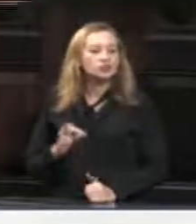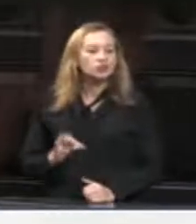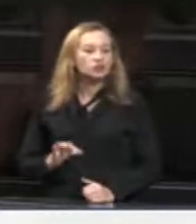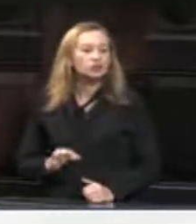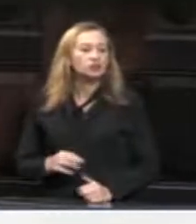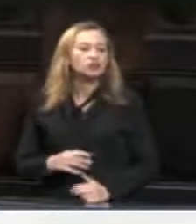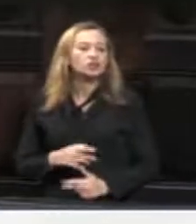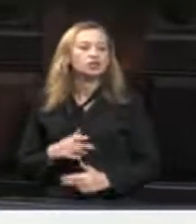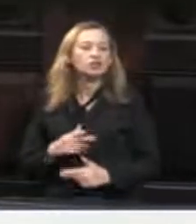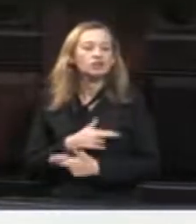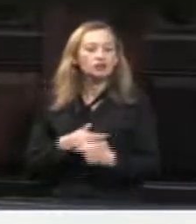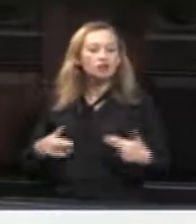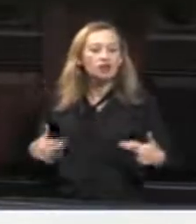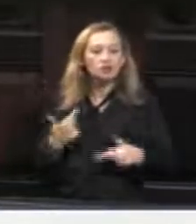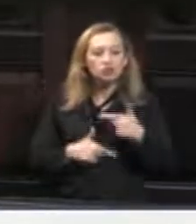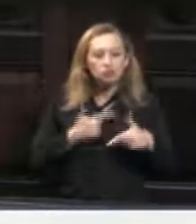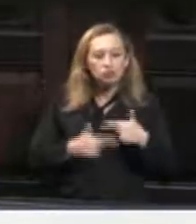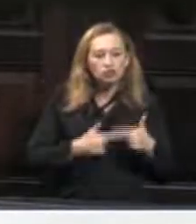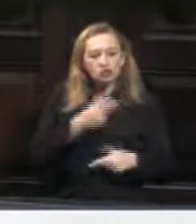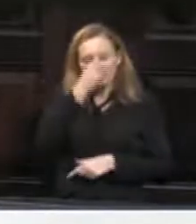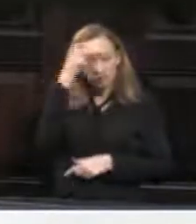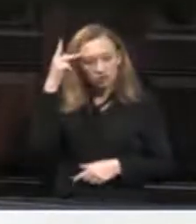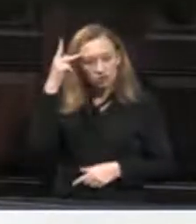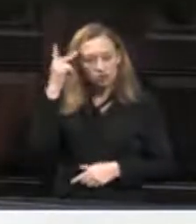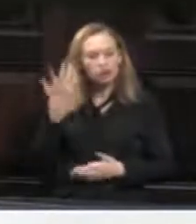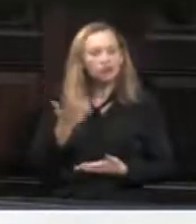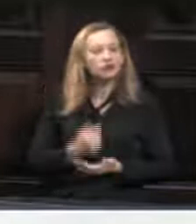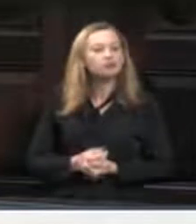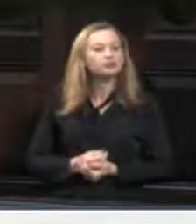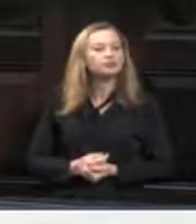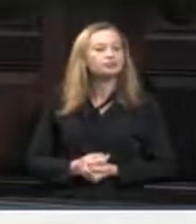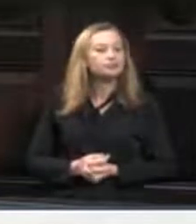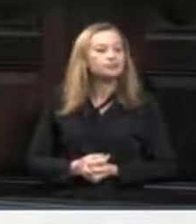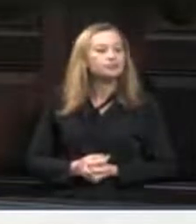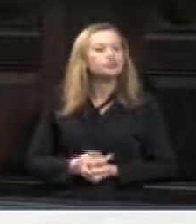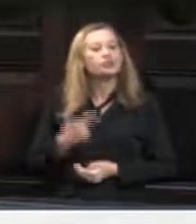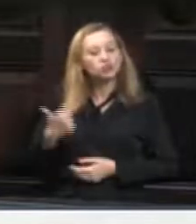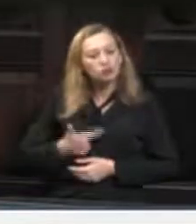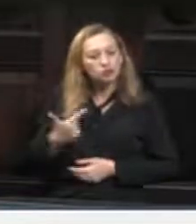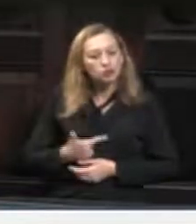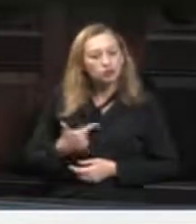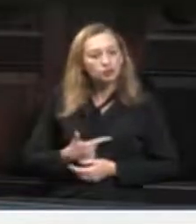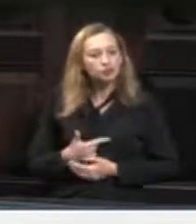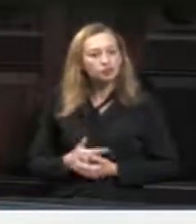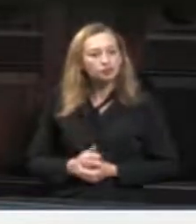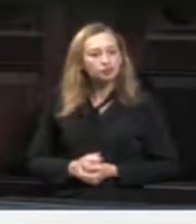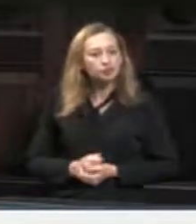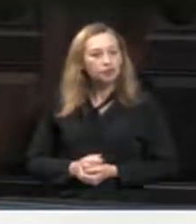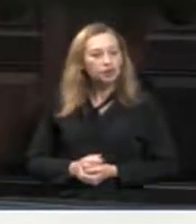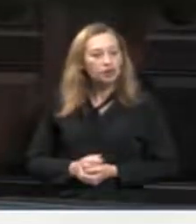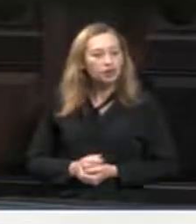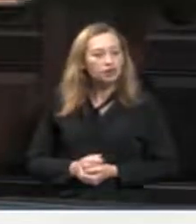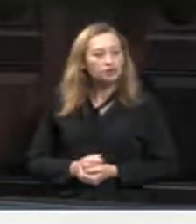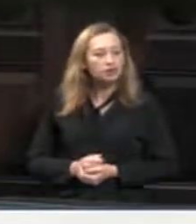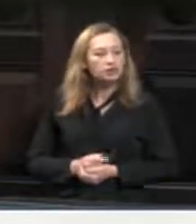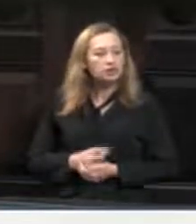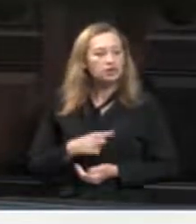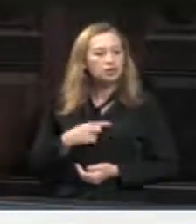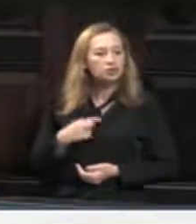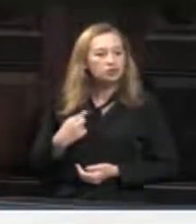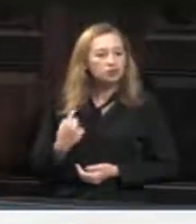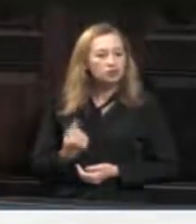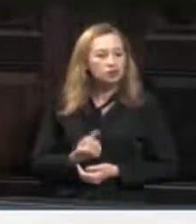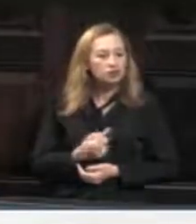várias lutas, em vários momentos, portanto fazia-se a parte de solidariedade. E a segunda dimensão é que o nosso mandato também